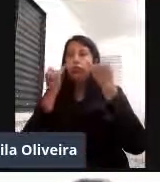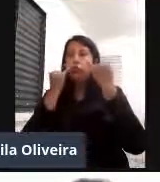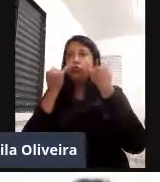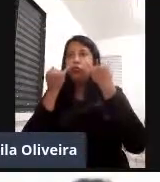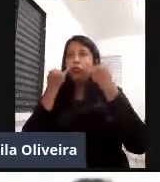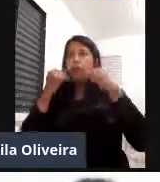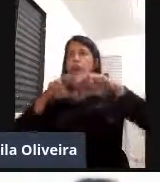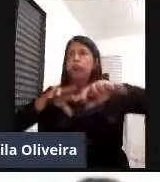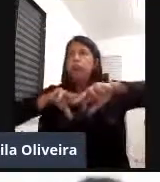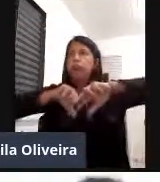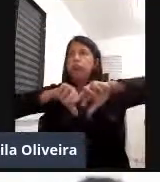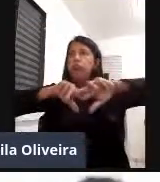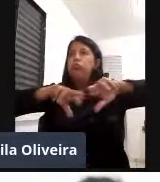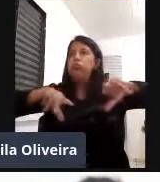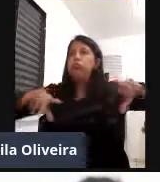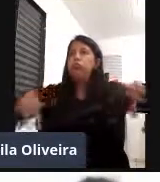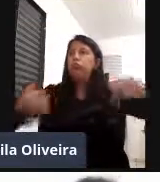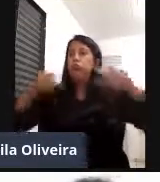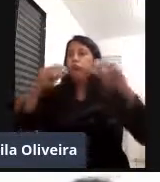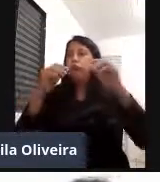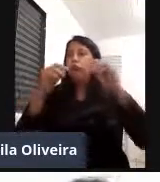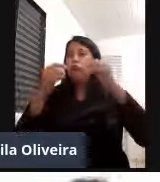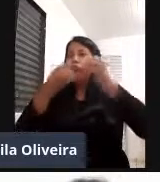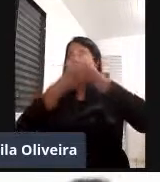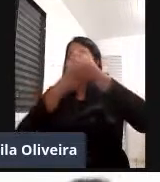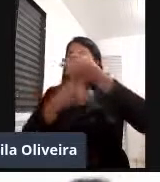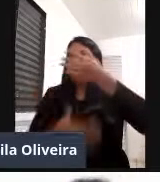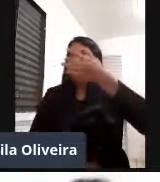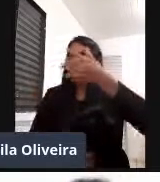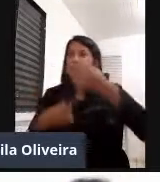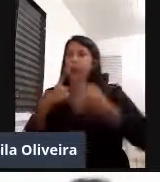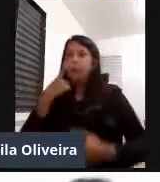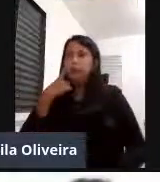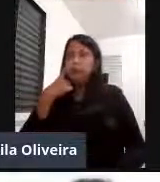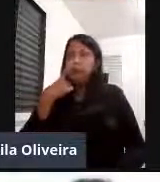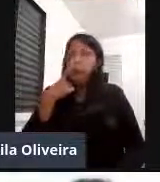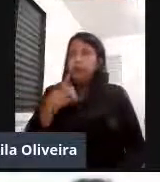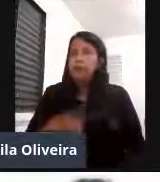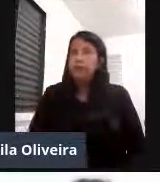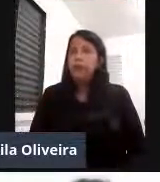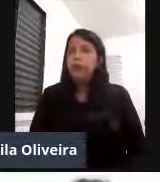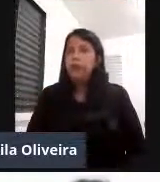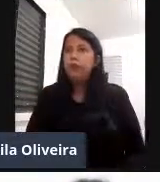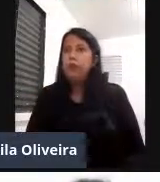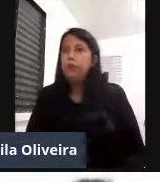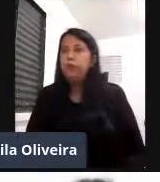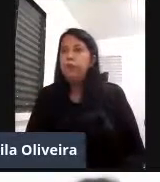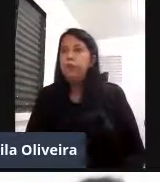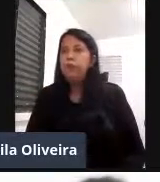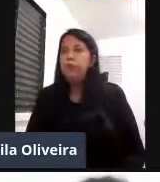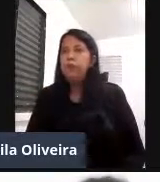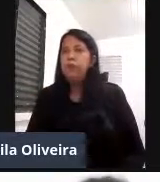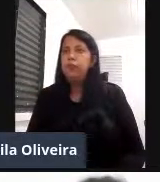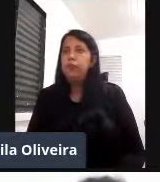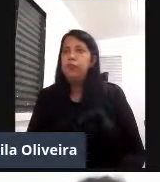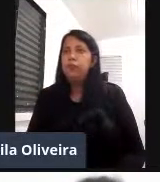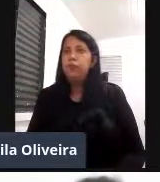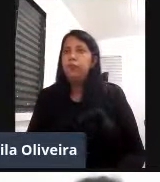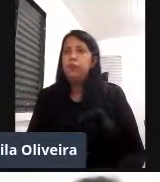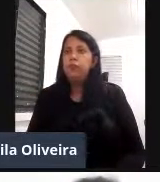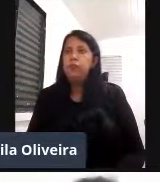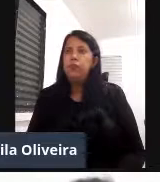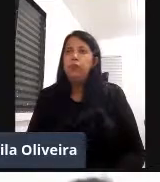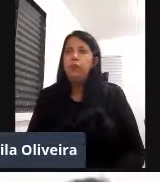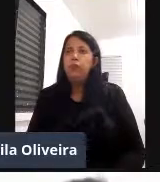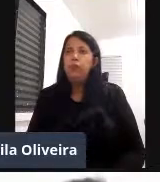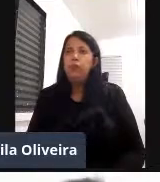multivariados. Aí a gente tem aqui dados e suas aplicações, bancos de dados e análise de dados